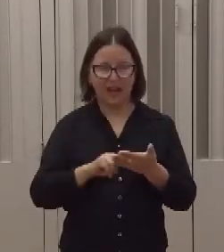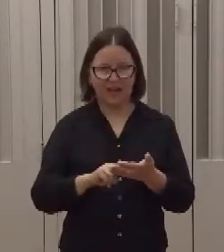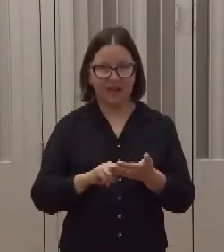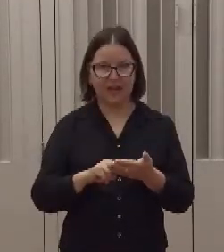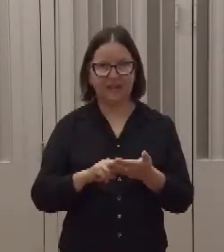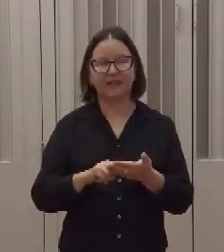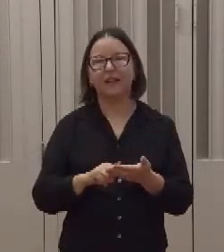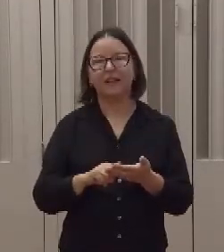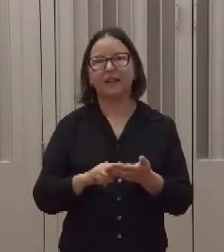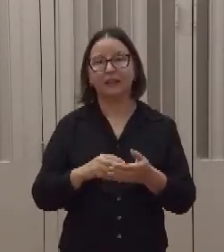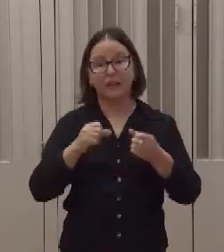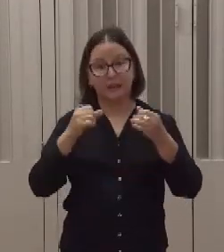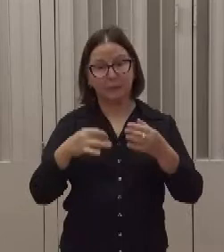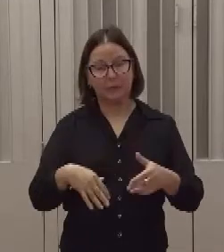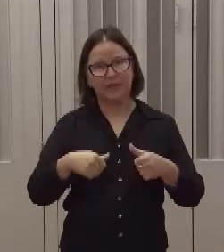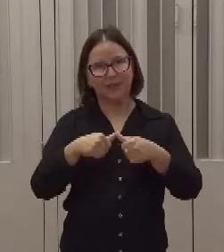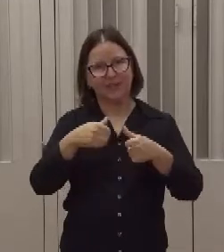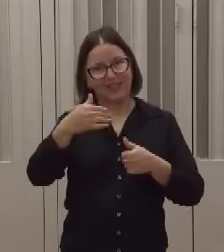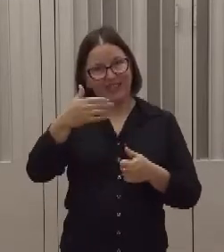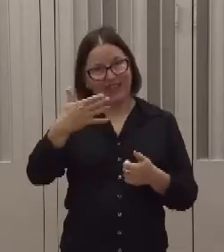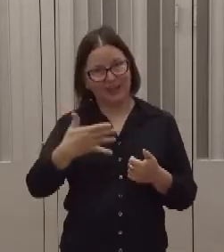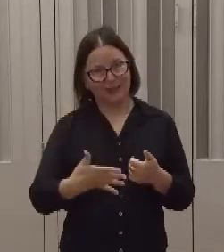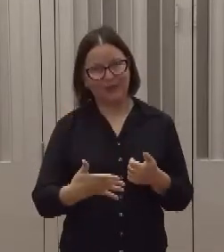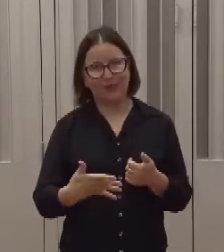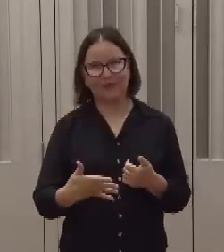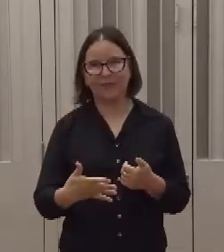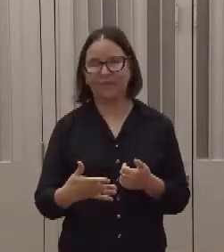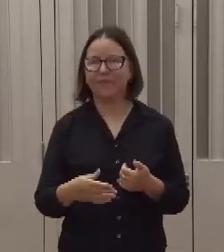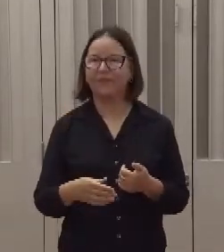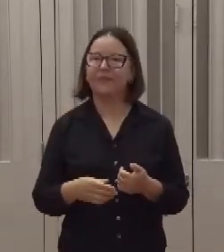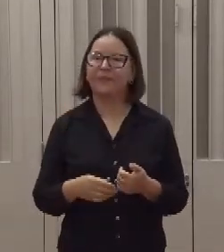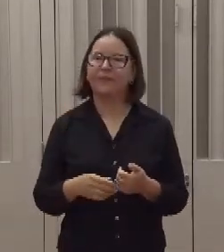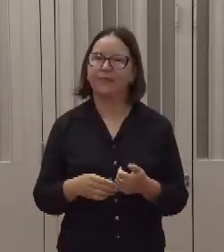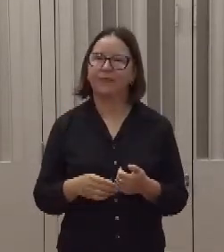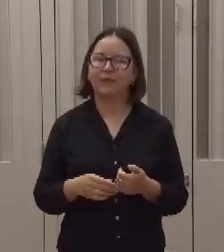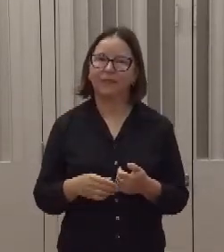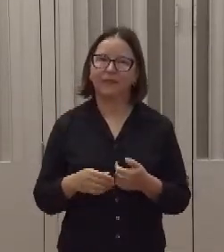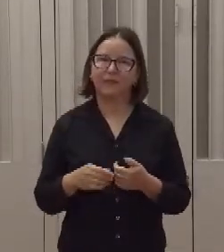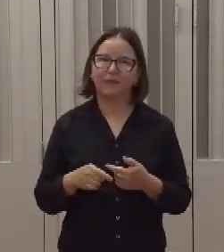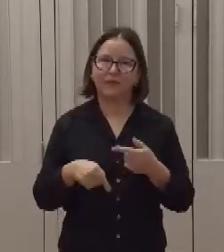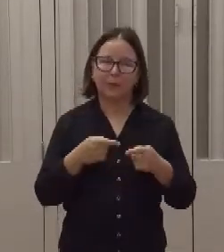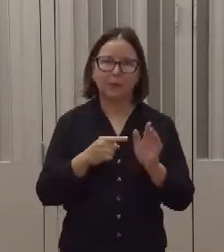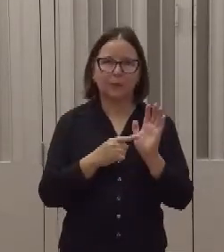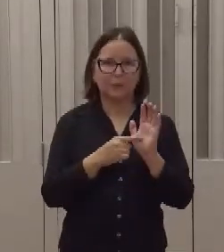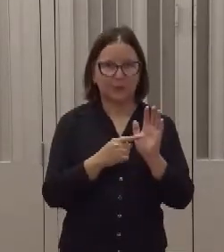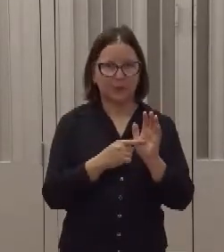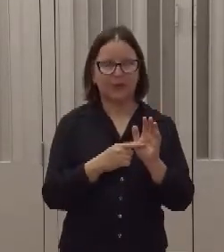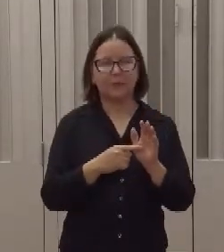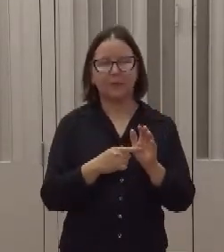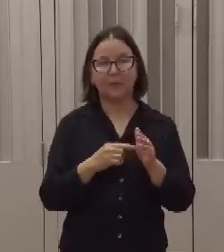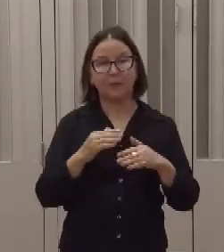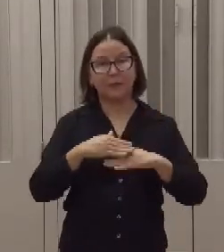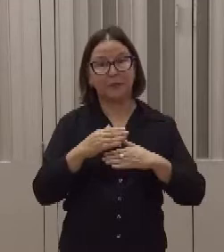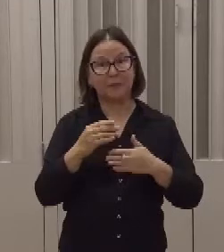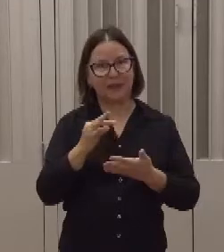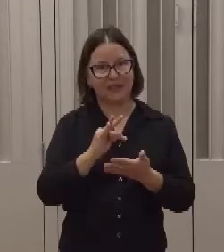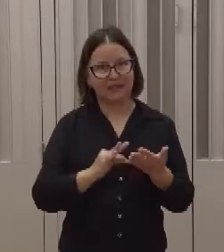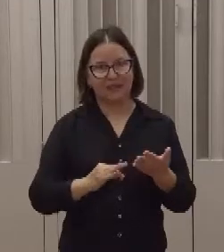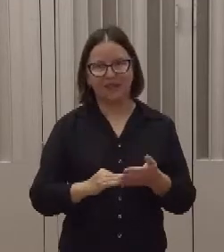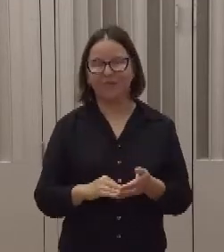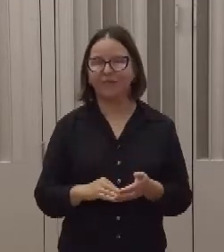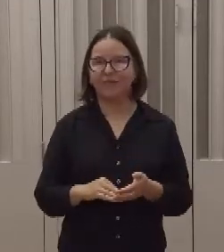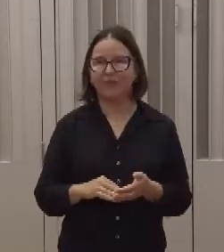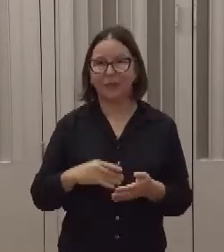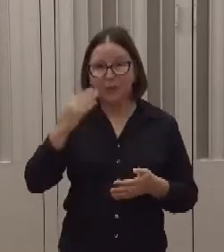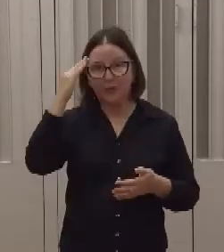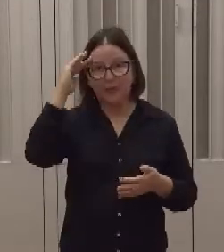que no estudo a gente vai trazer outras passagens dessa mesma carta, e o entendimento do que é o gnosticismo e do impacto